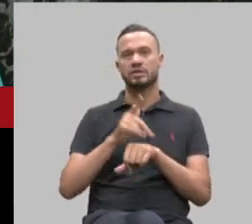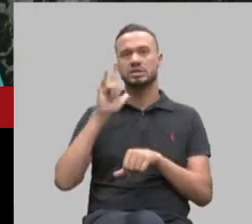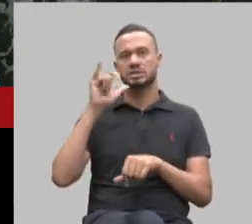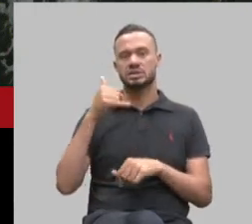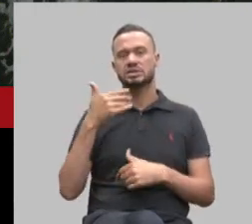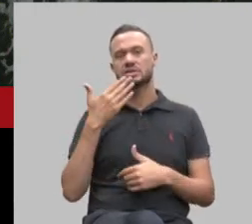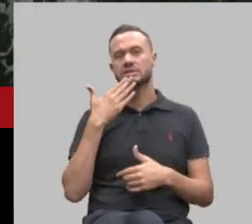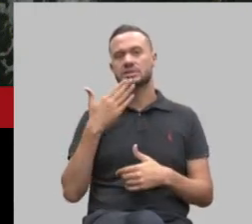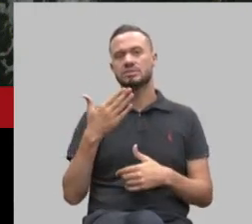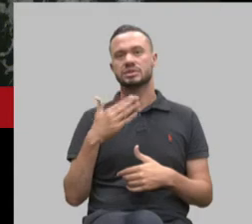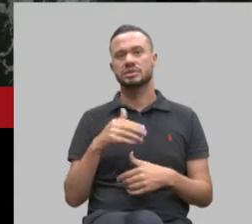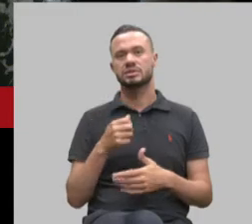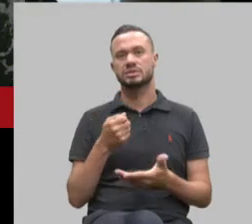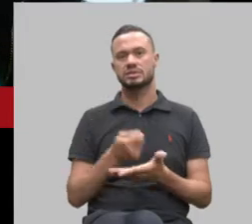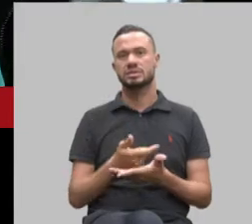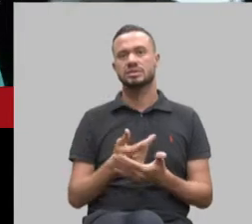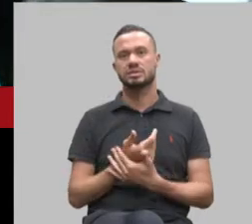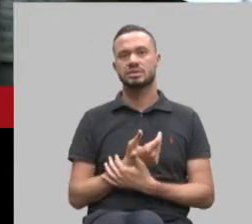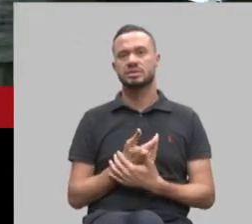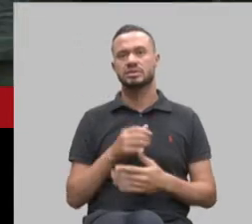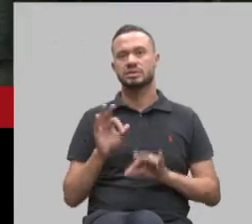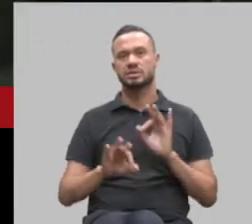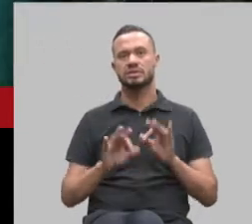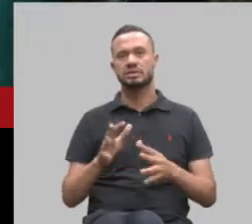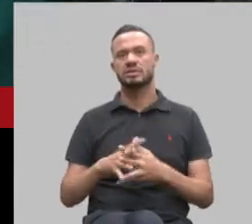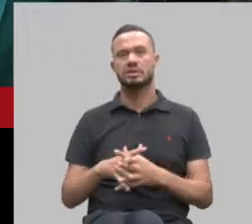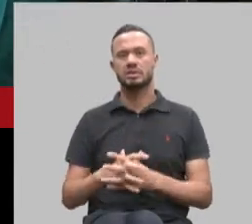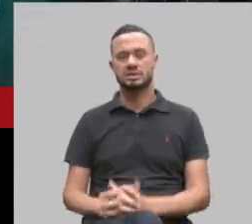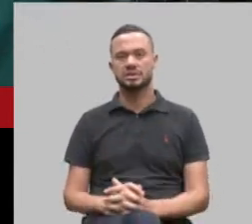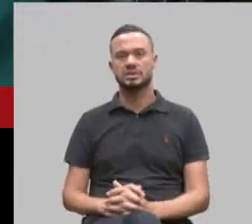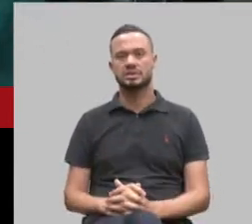pela garantia da da livre organização do Grêmio